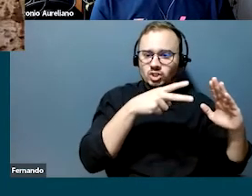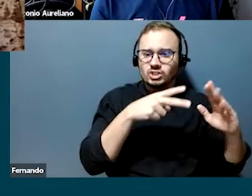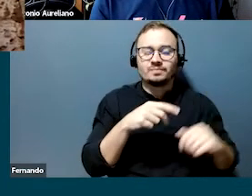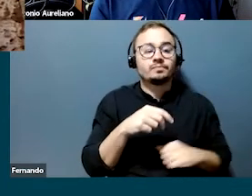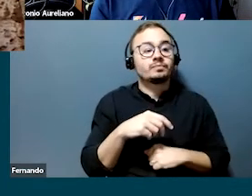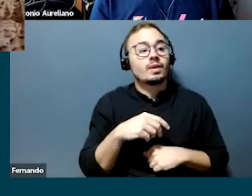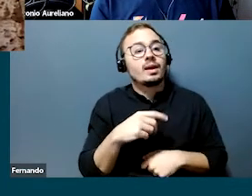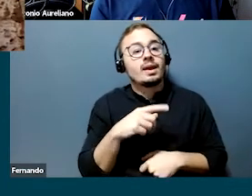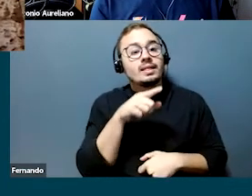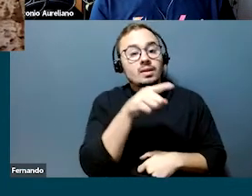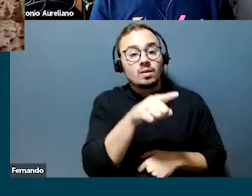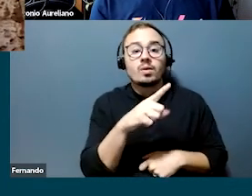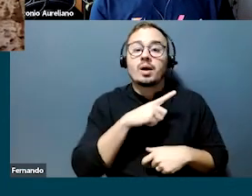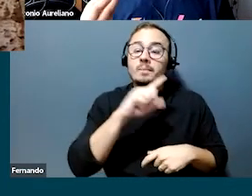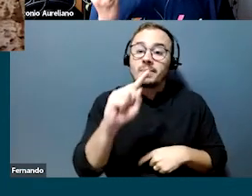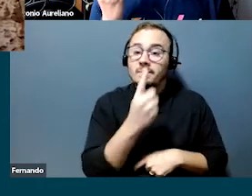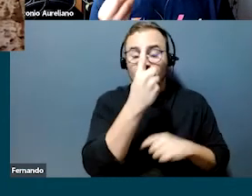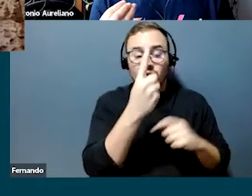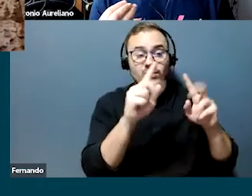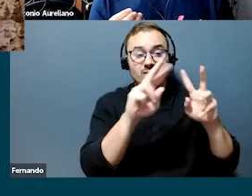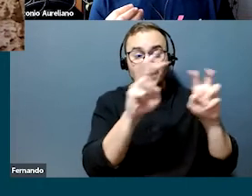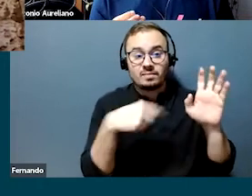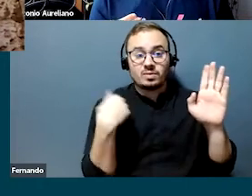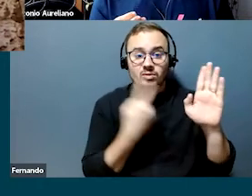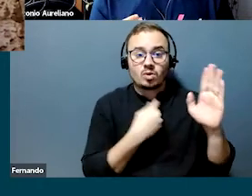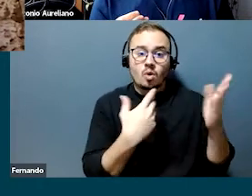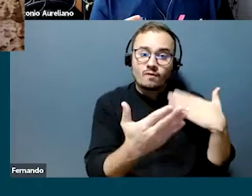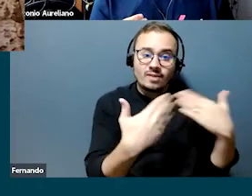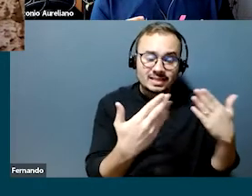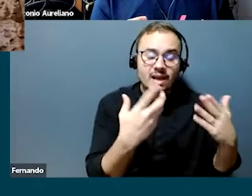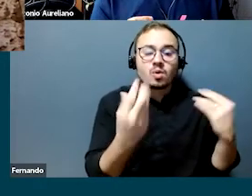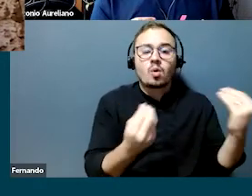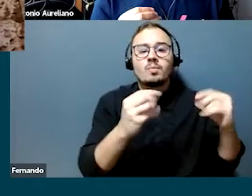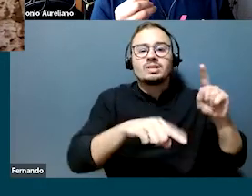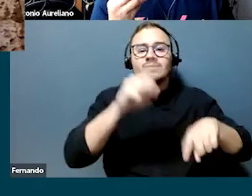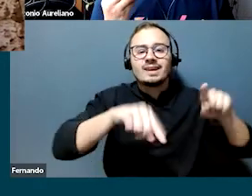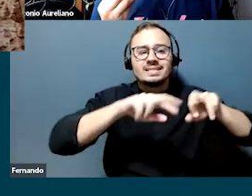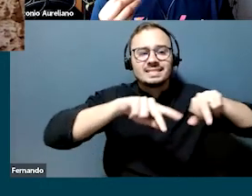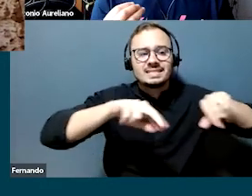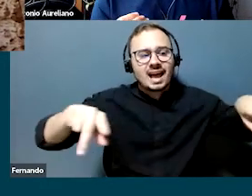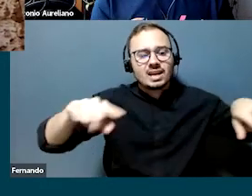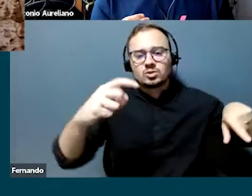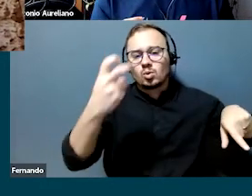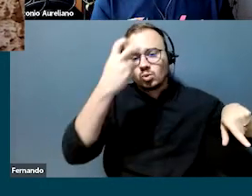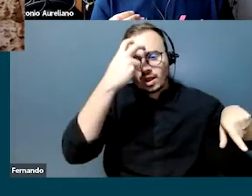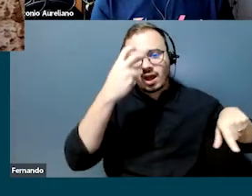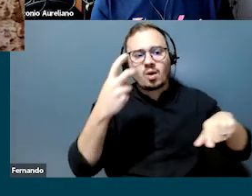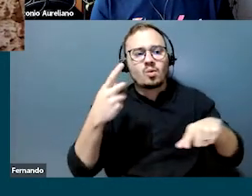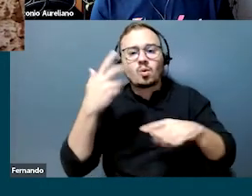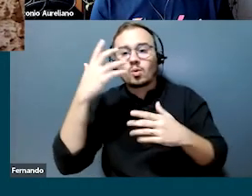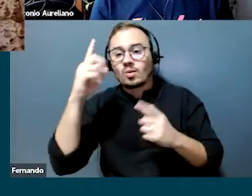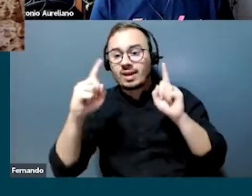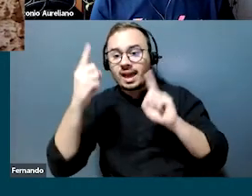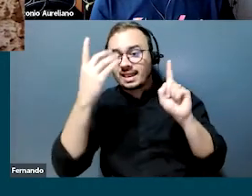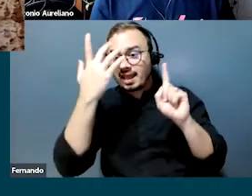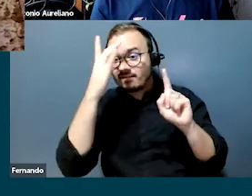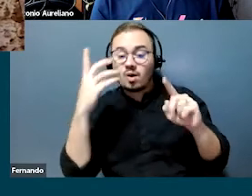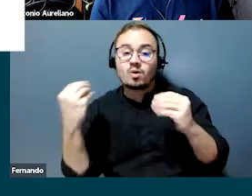Andrade. E aí a gente começa o primeiro ponto da nossa conversa, que é falar como a diversidade cultural é beneficiada pelo